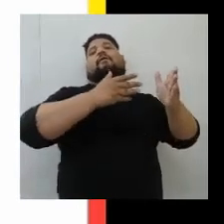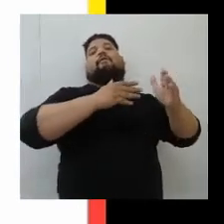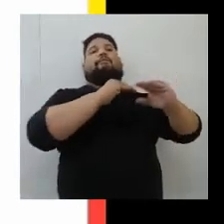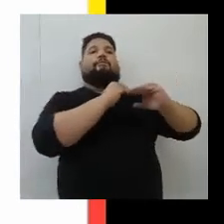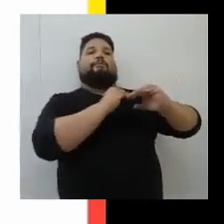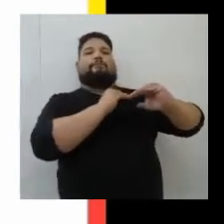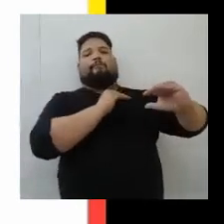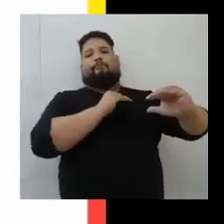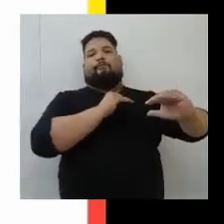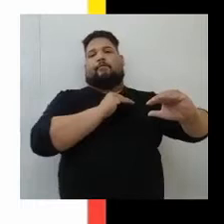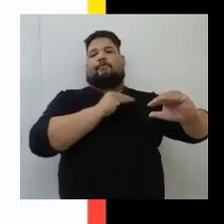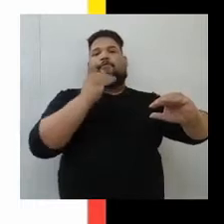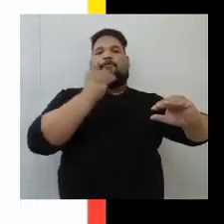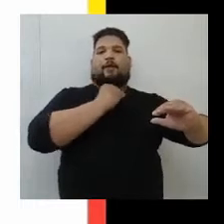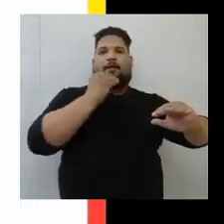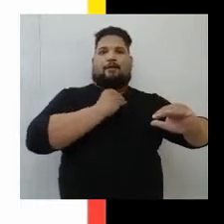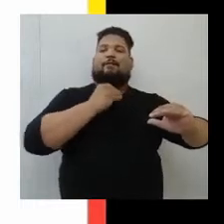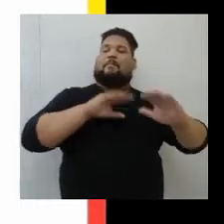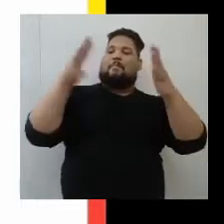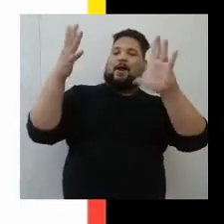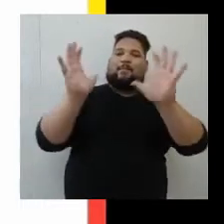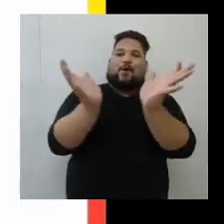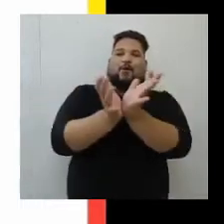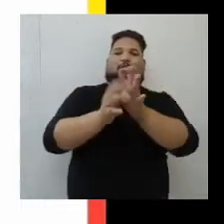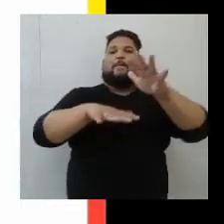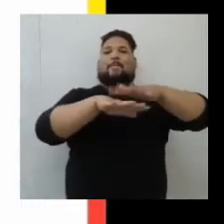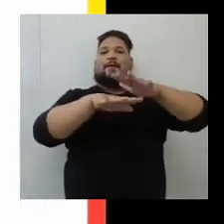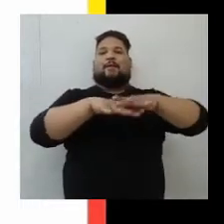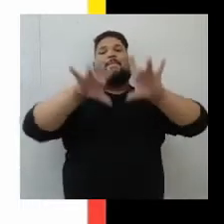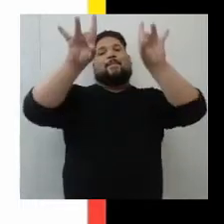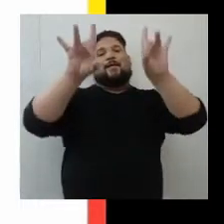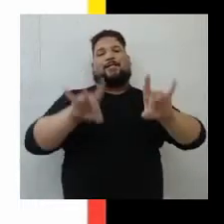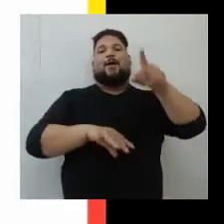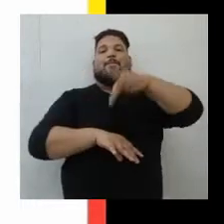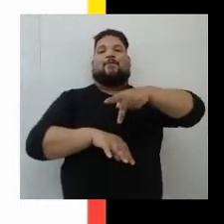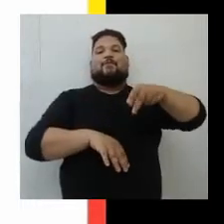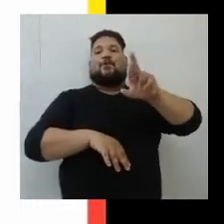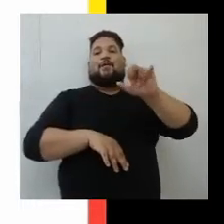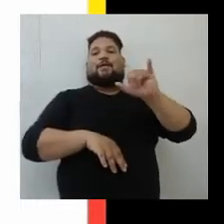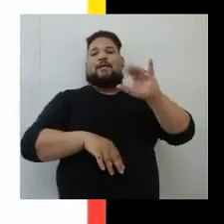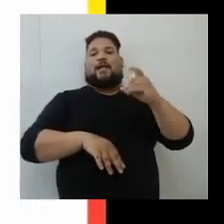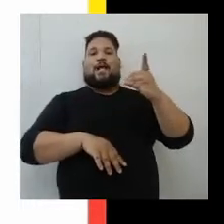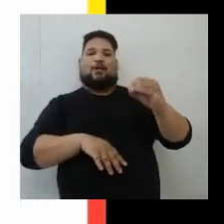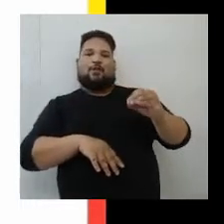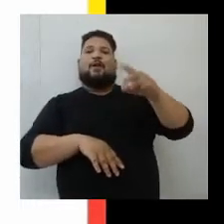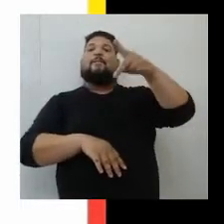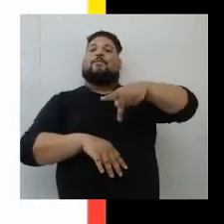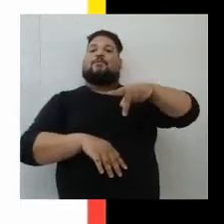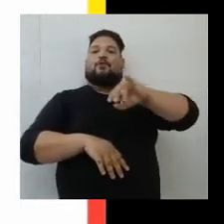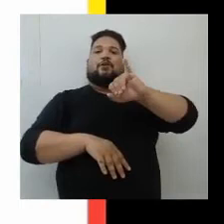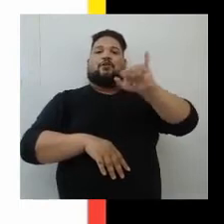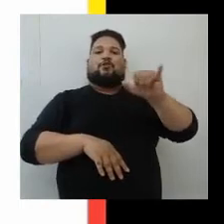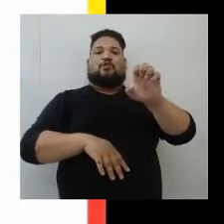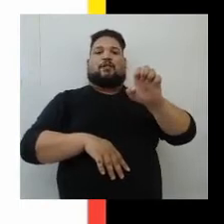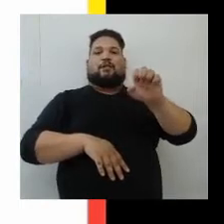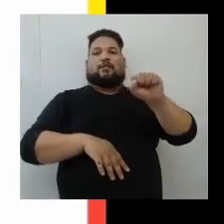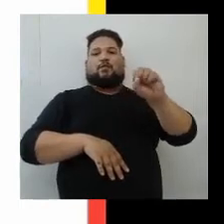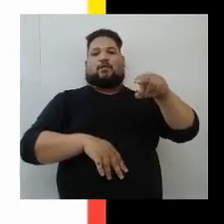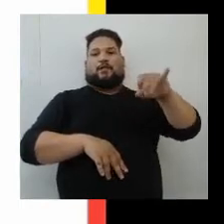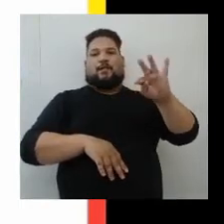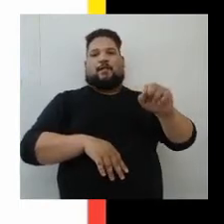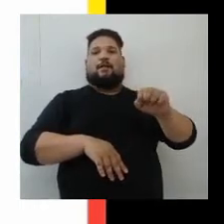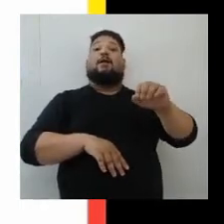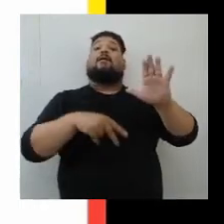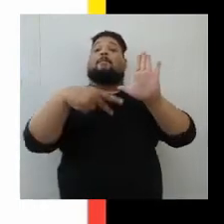aritmética. Um salve aos professores de matemática, em especial ao professor Ricardo, e a professora Gessonita do EREM,